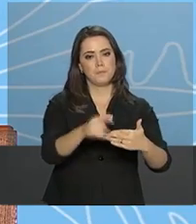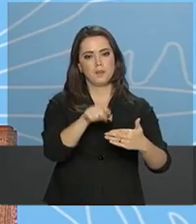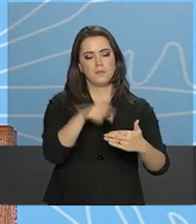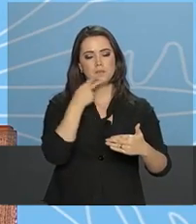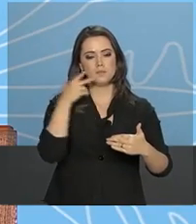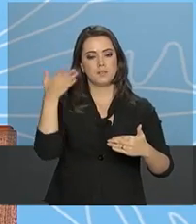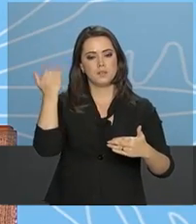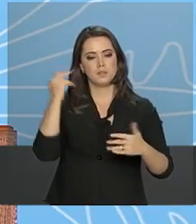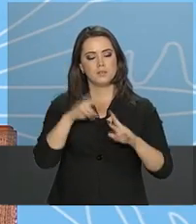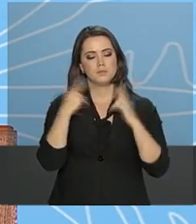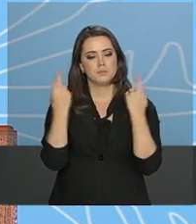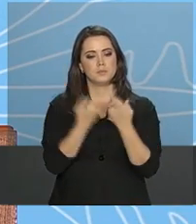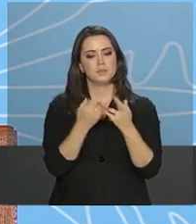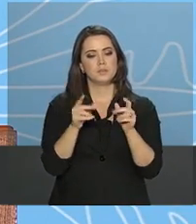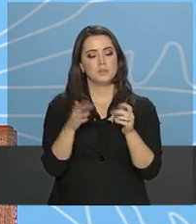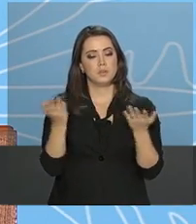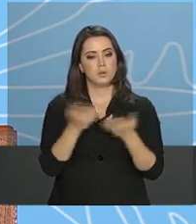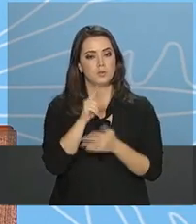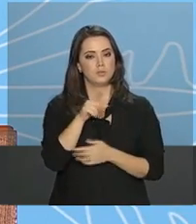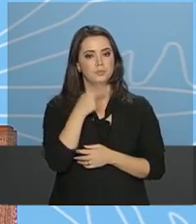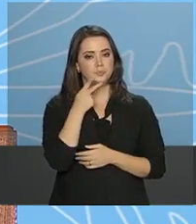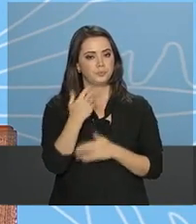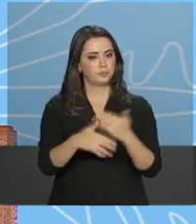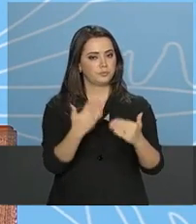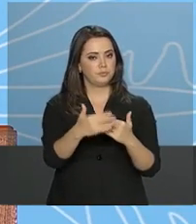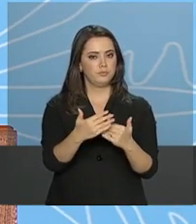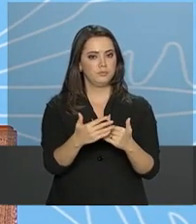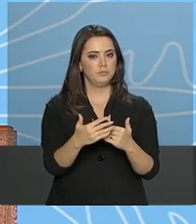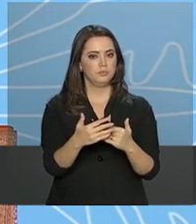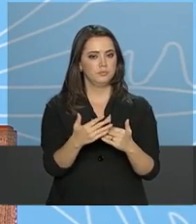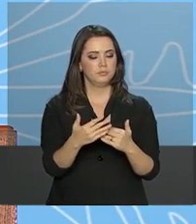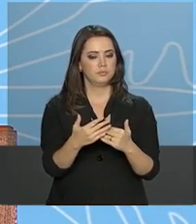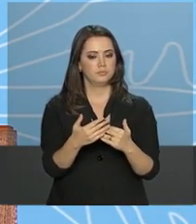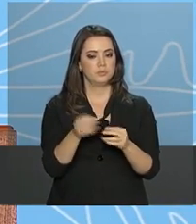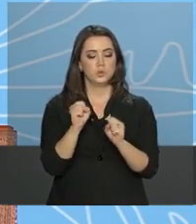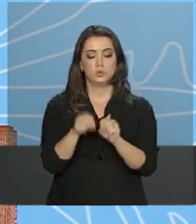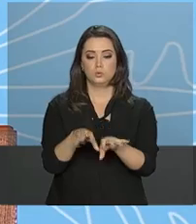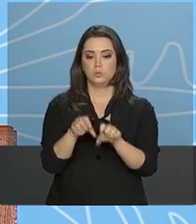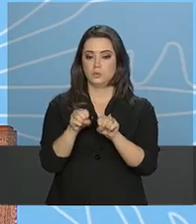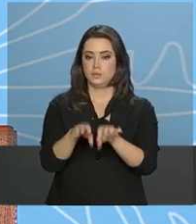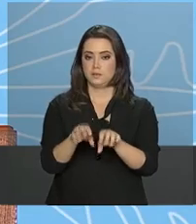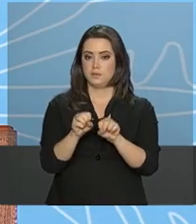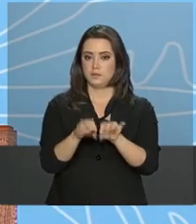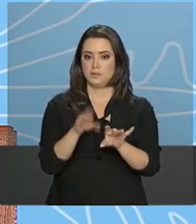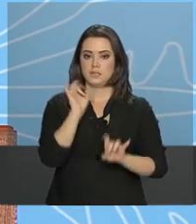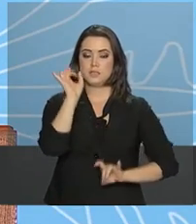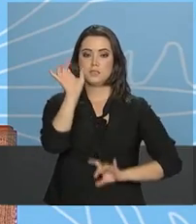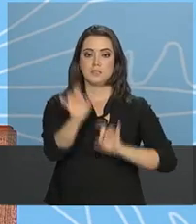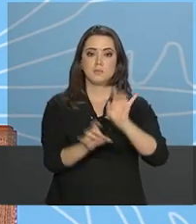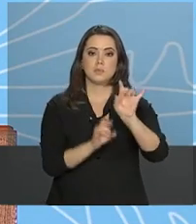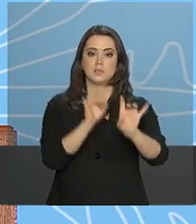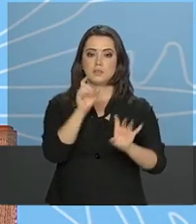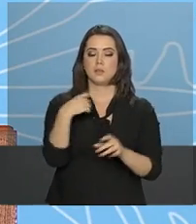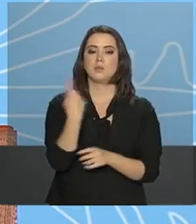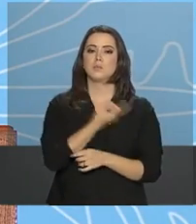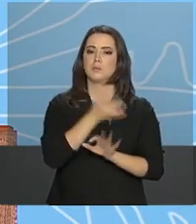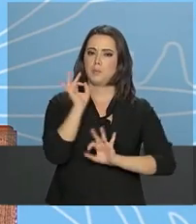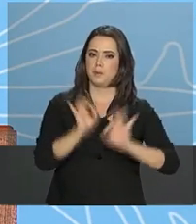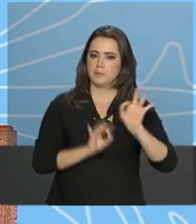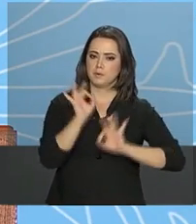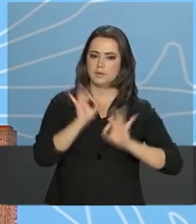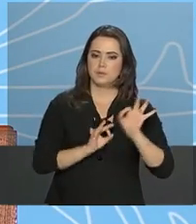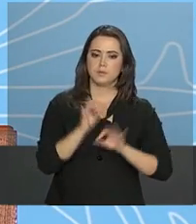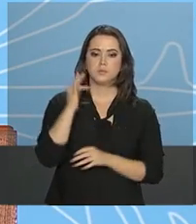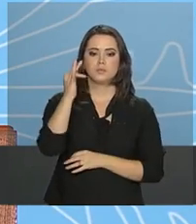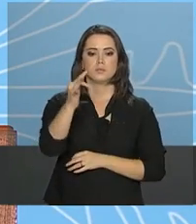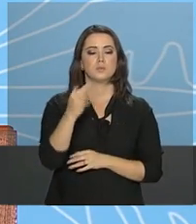numa grande reunião que fiz agora, no ensino especial que nós devemos nos preparar